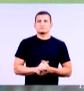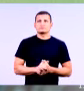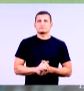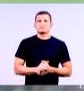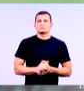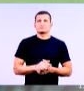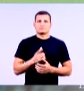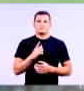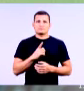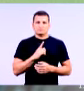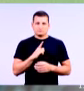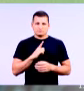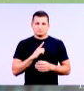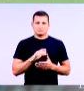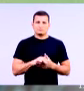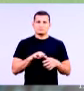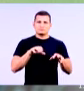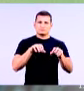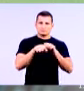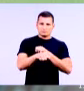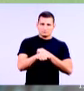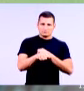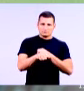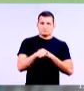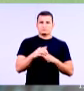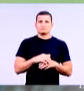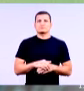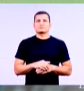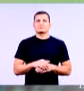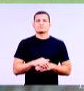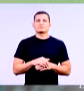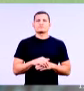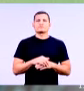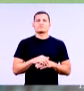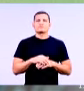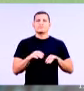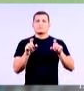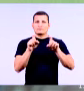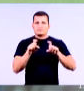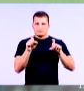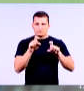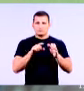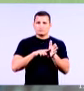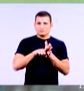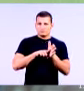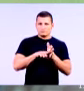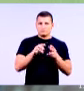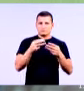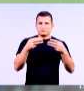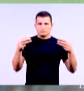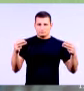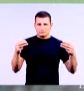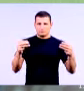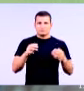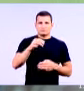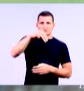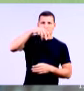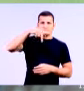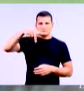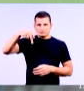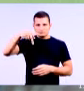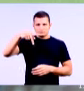sou graduado em engenharia eletrônica, sou mestre em informática, sou analista de redes de computadores do Ministério Público do Estado de